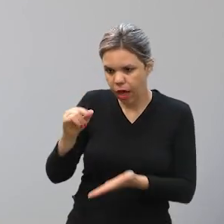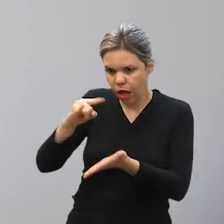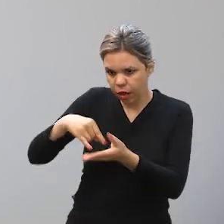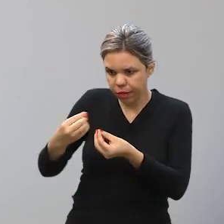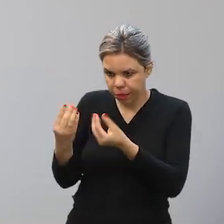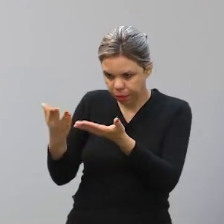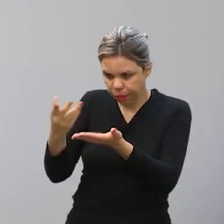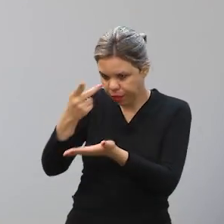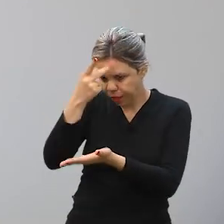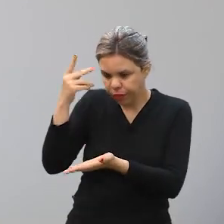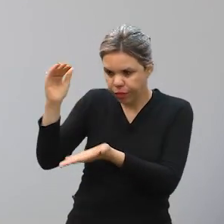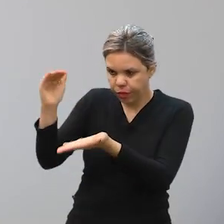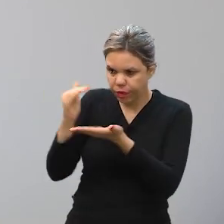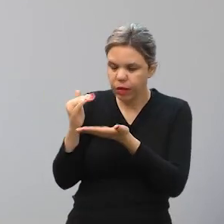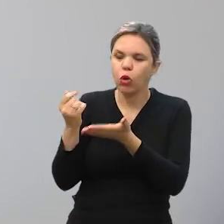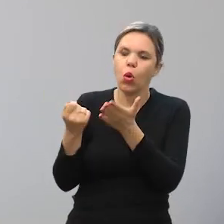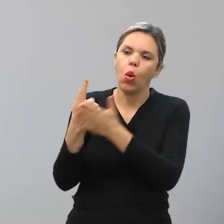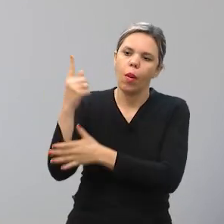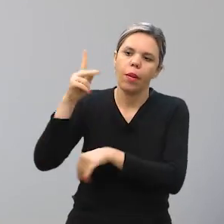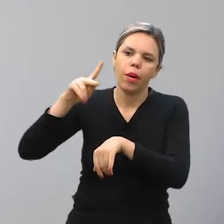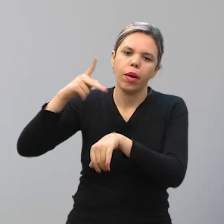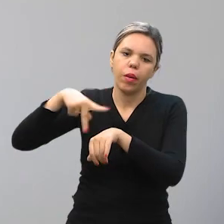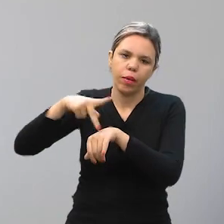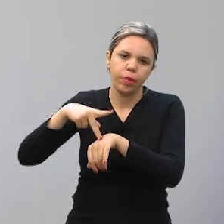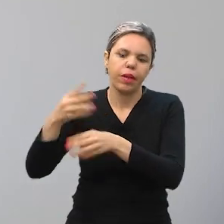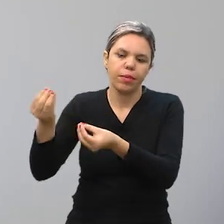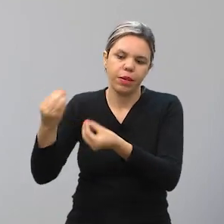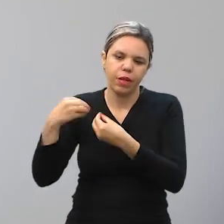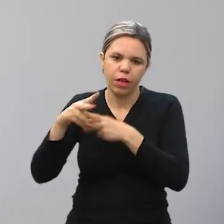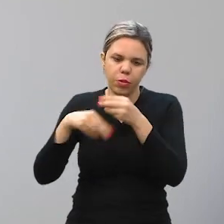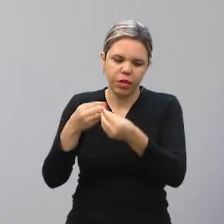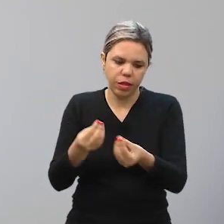receita e o cara me traz um frasquinho de presente.